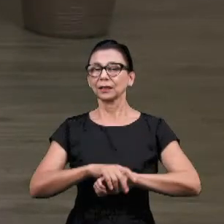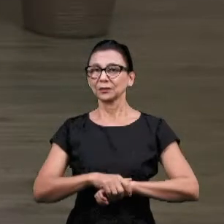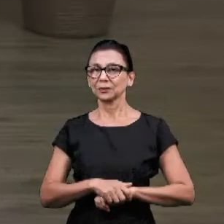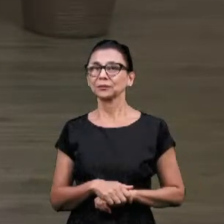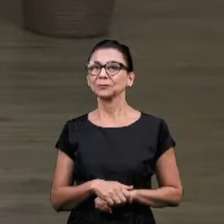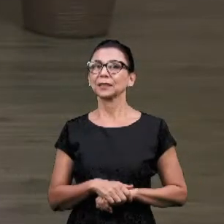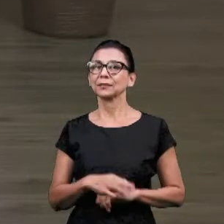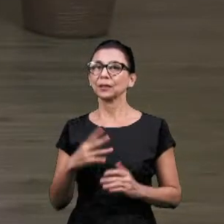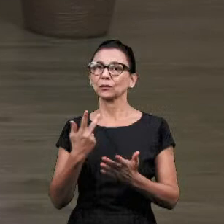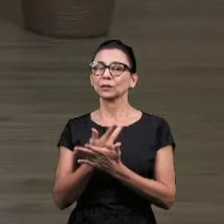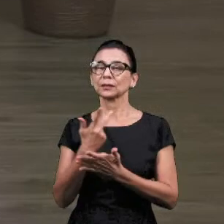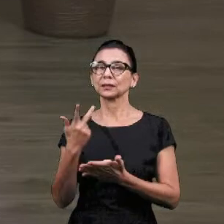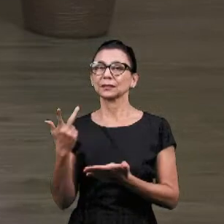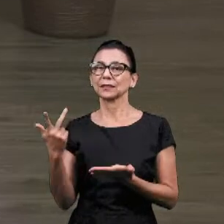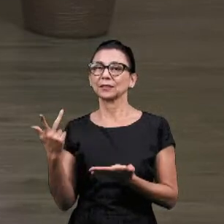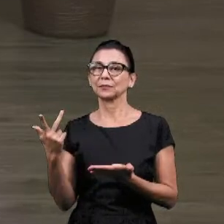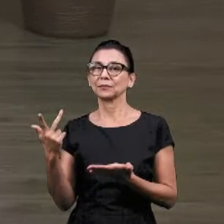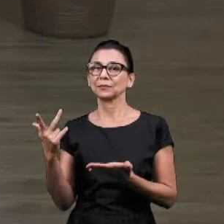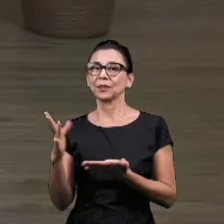se dar.